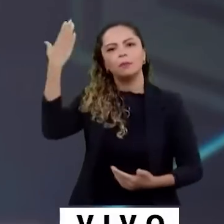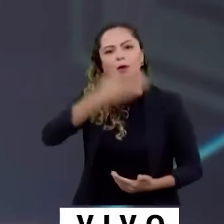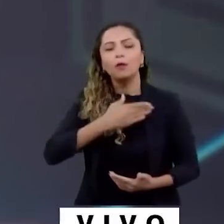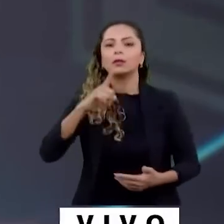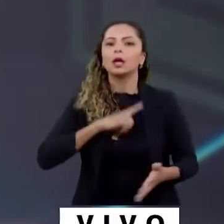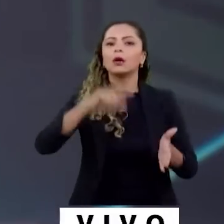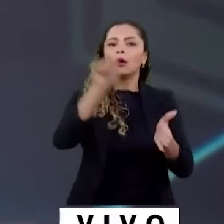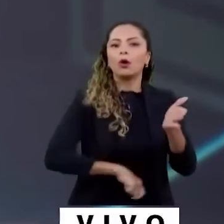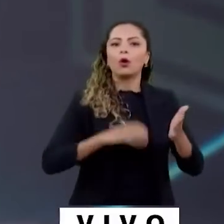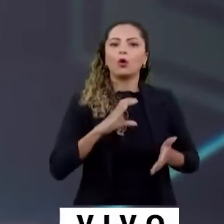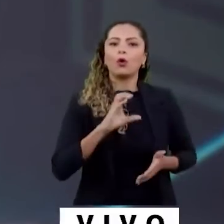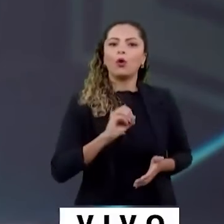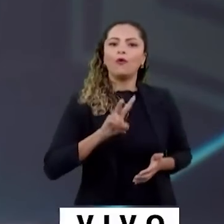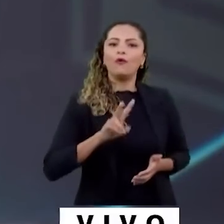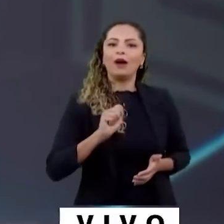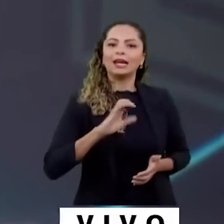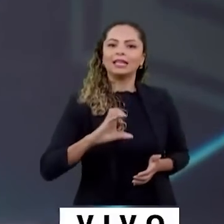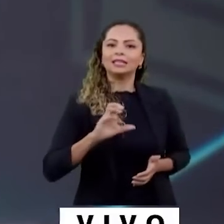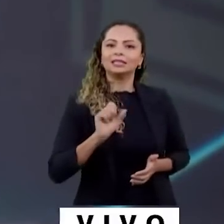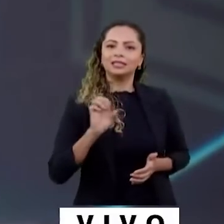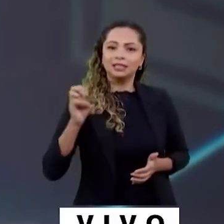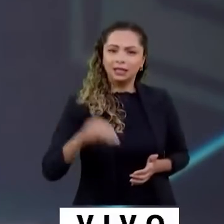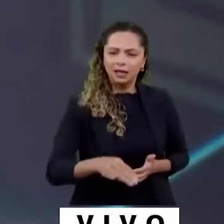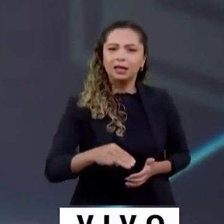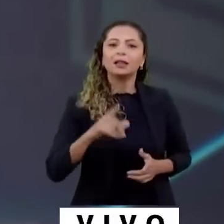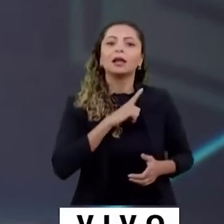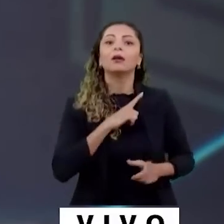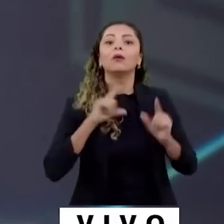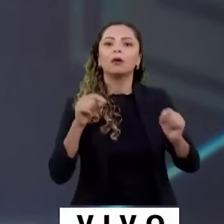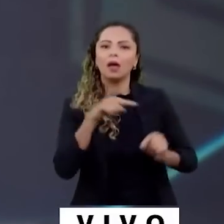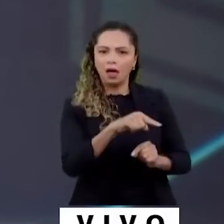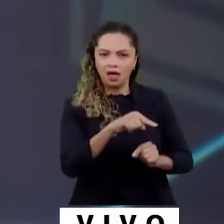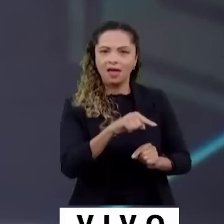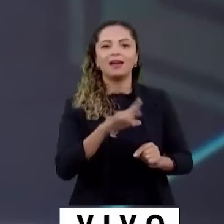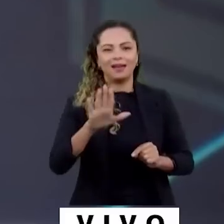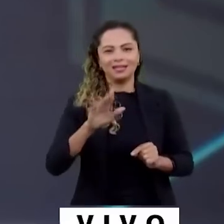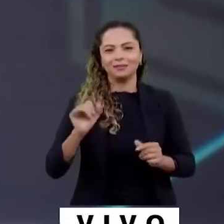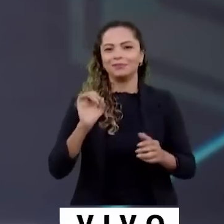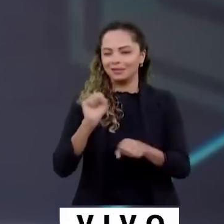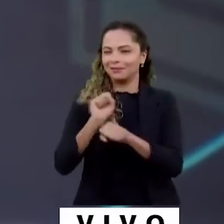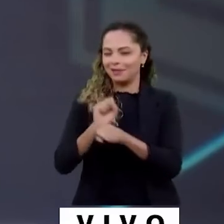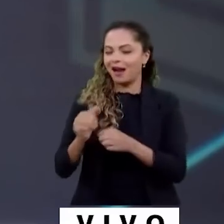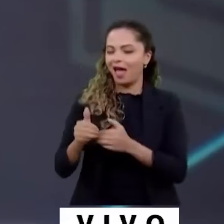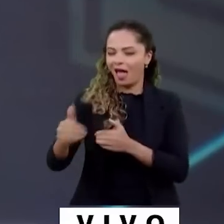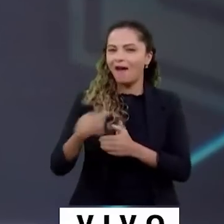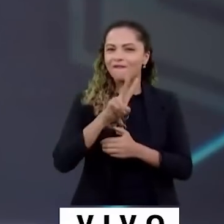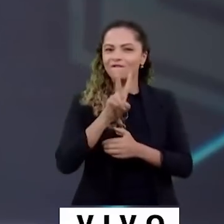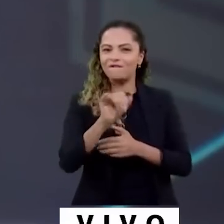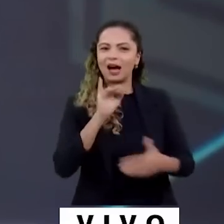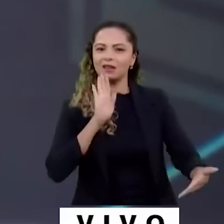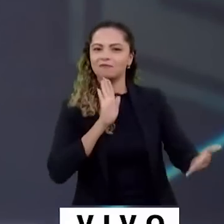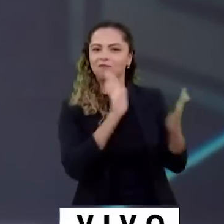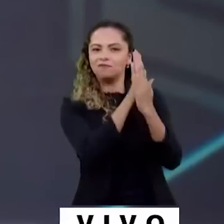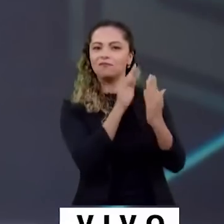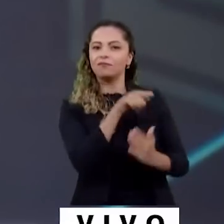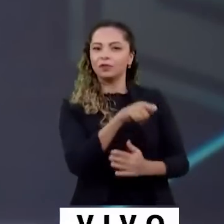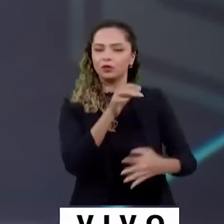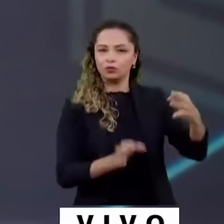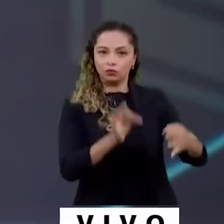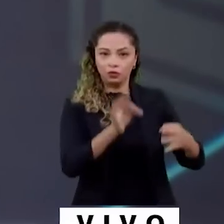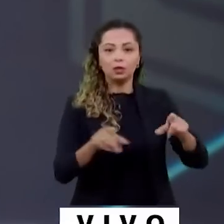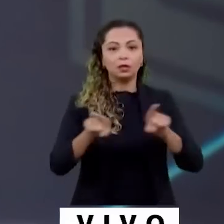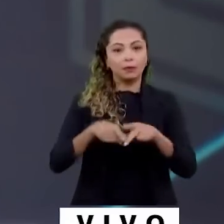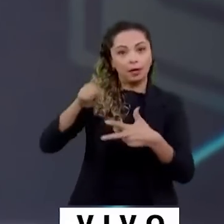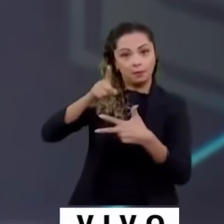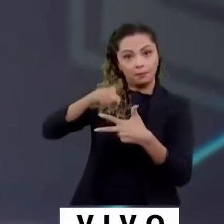autoridade do Ministério da Saúde perderem foram privilegiado eles vão responder na justiça lá no Ministério da Educação tem